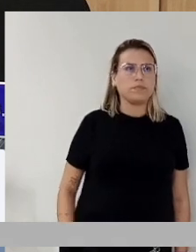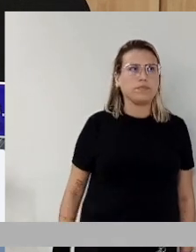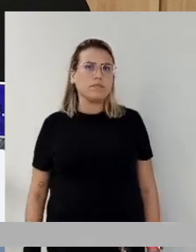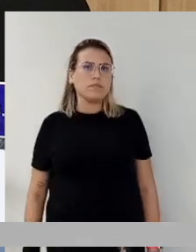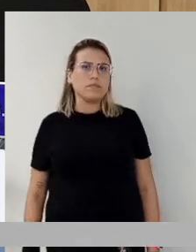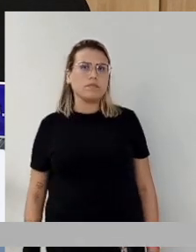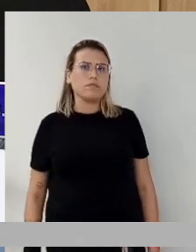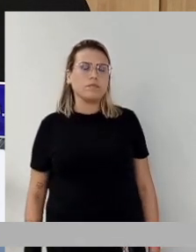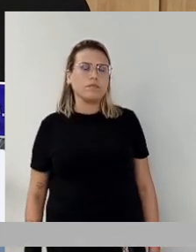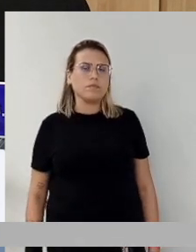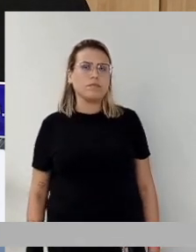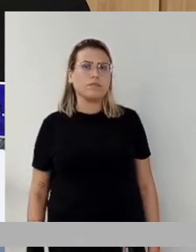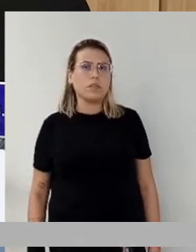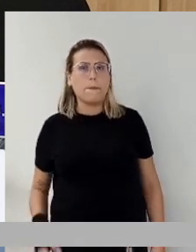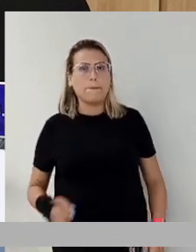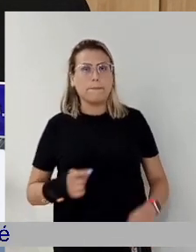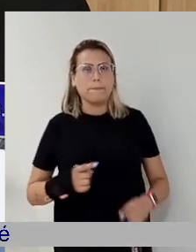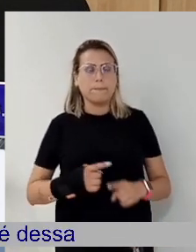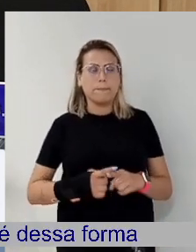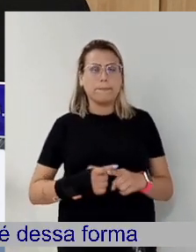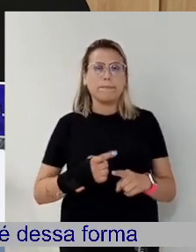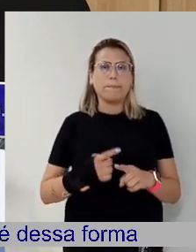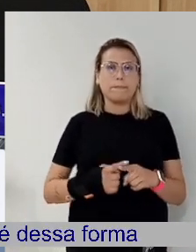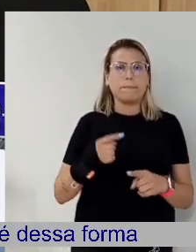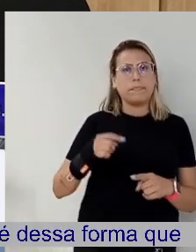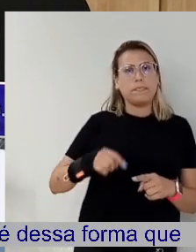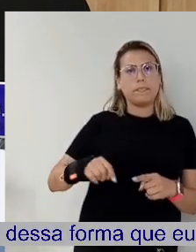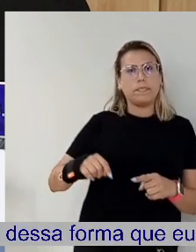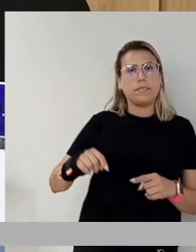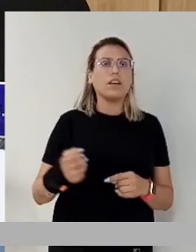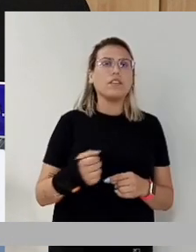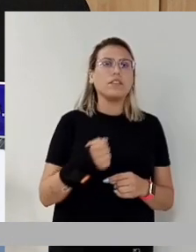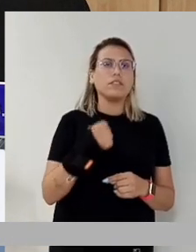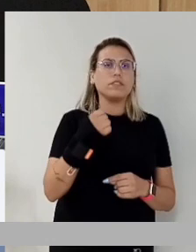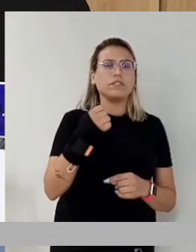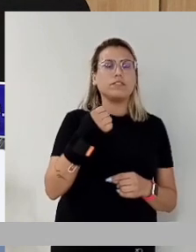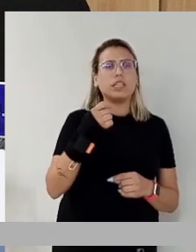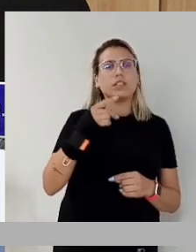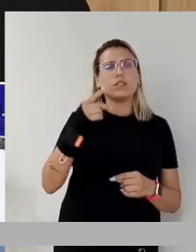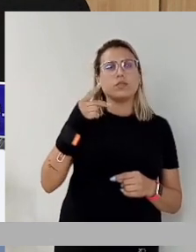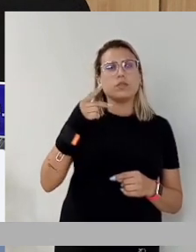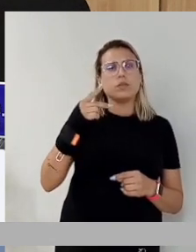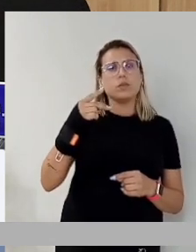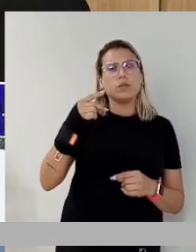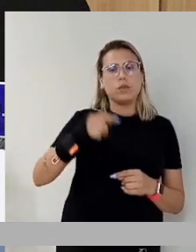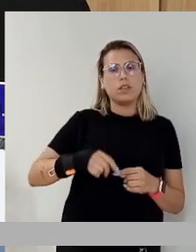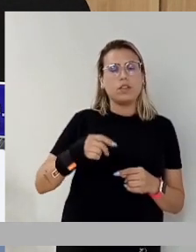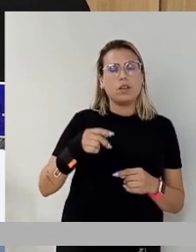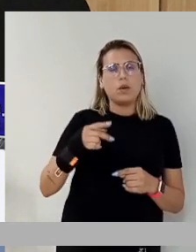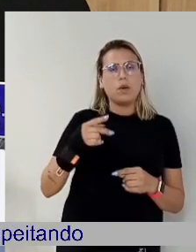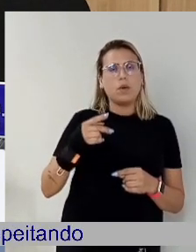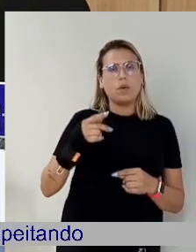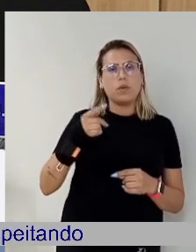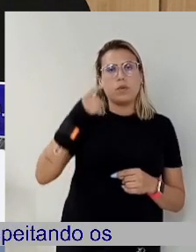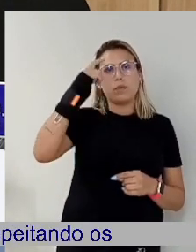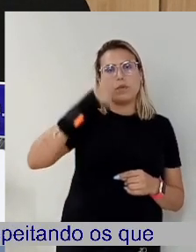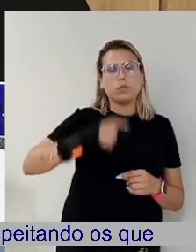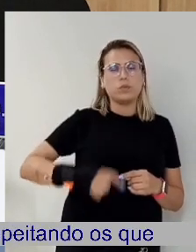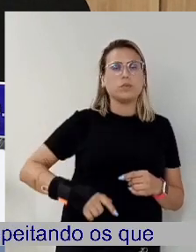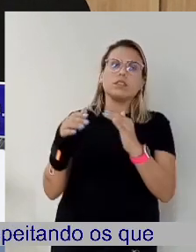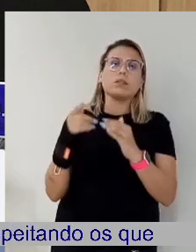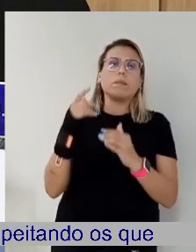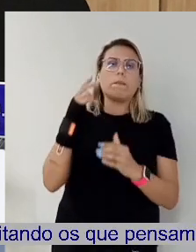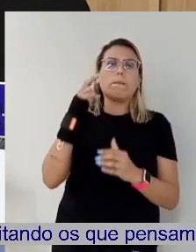sabe porque é dessa forma que eu defendo a discussão do Parlamento respeitando os que pensam